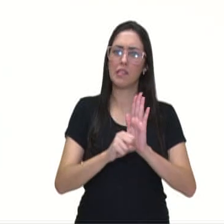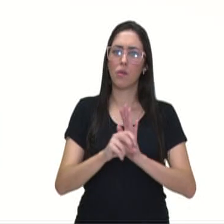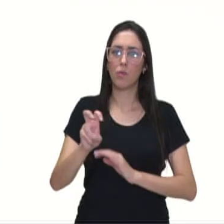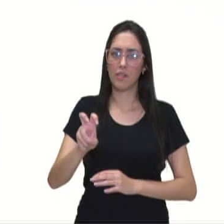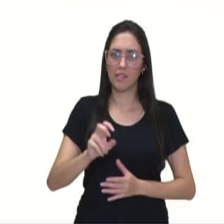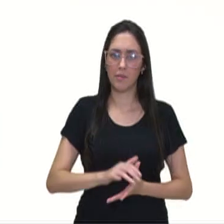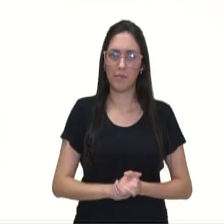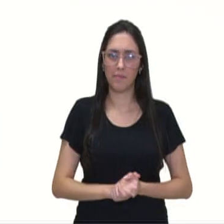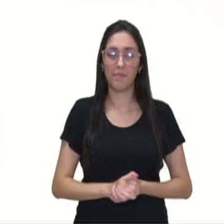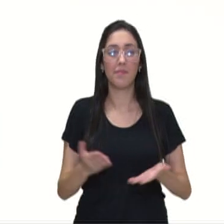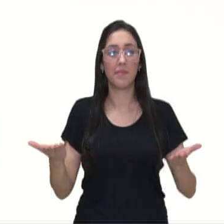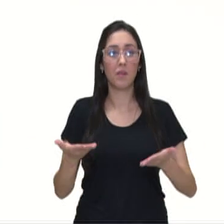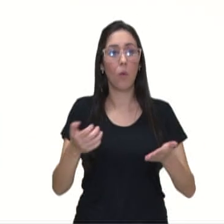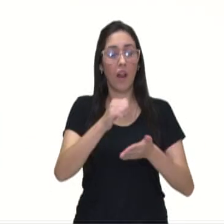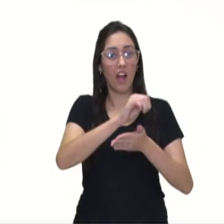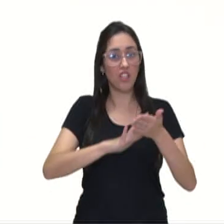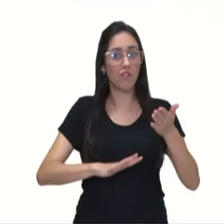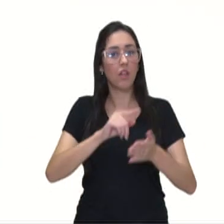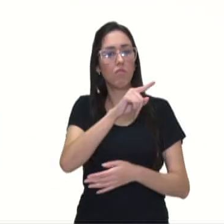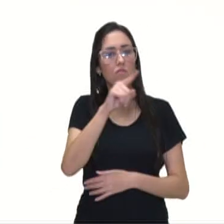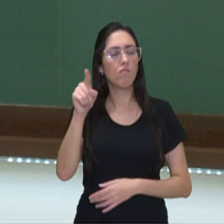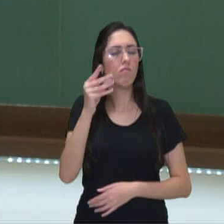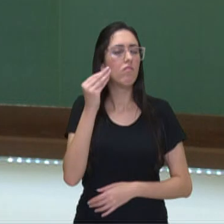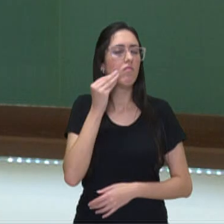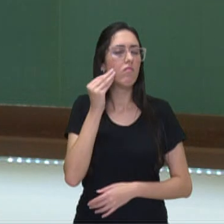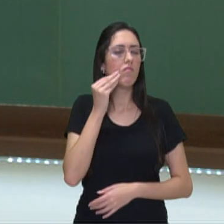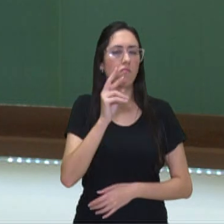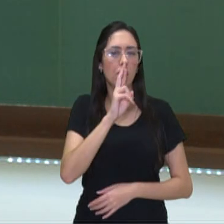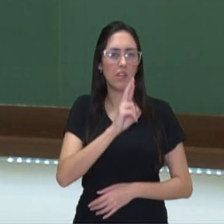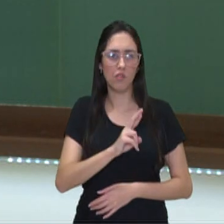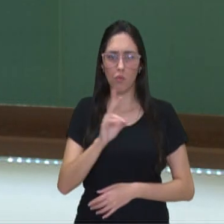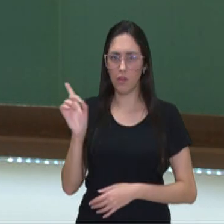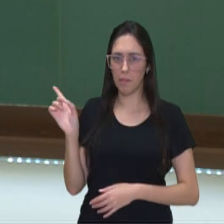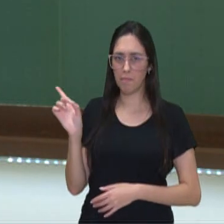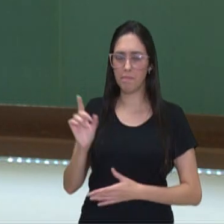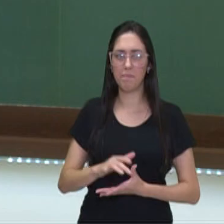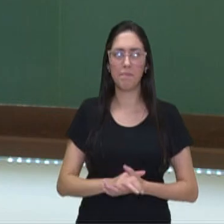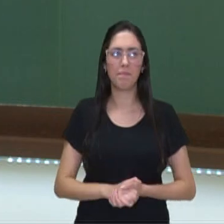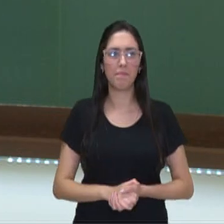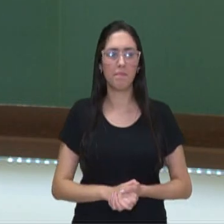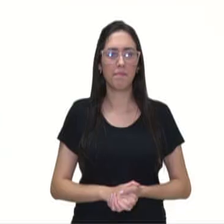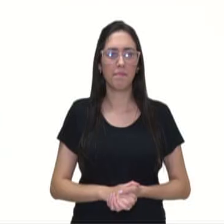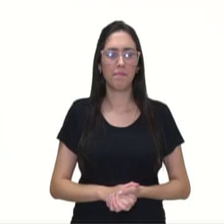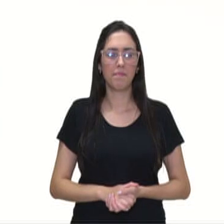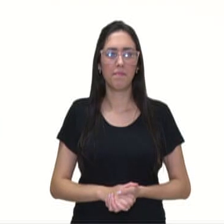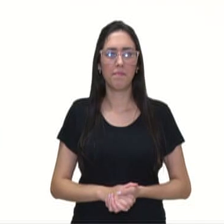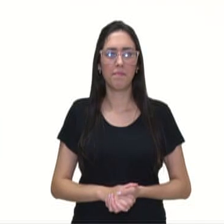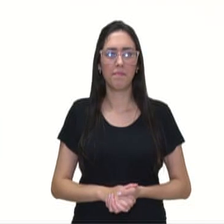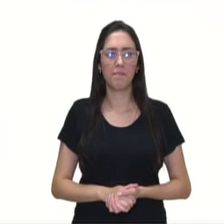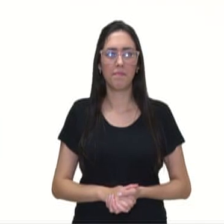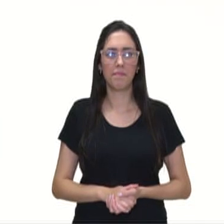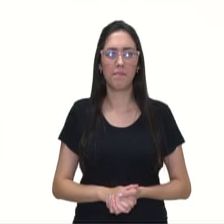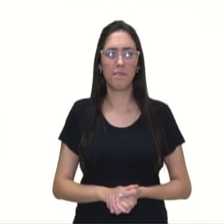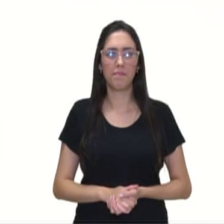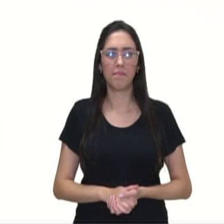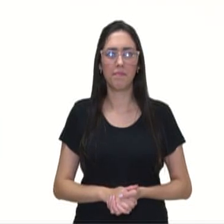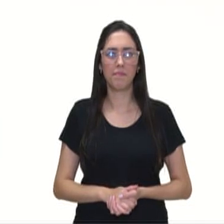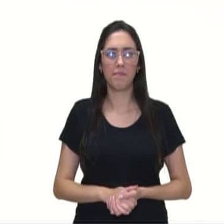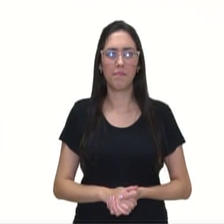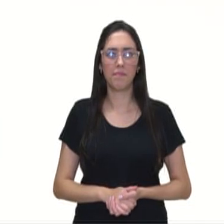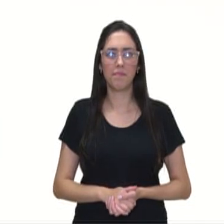Uma atividade aqui para vocês responderem sobre isso. According to the text, the English